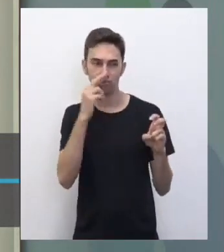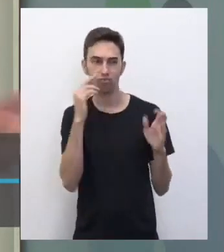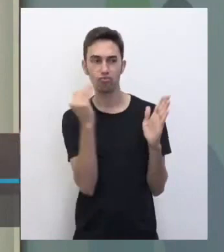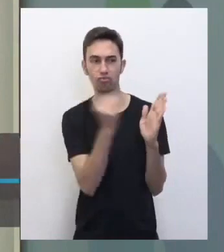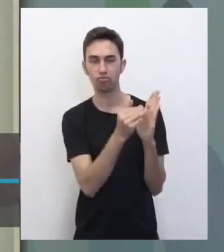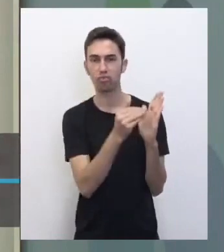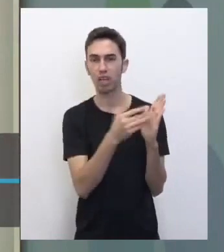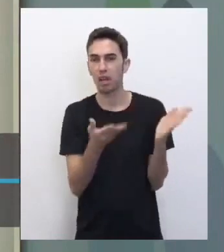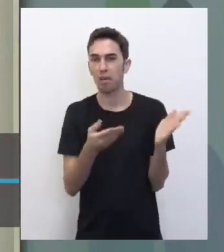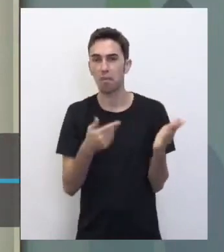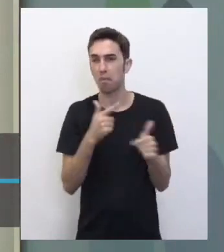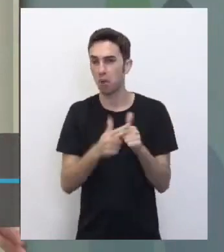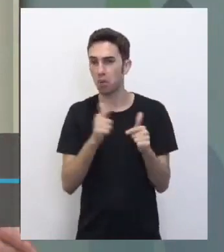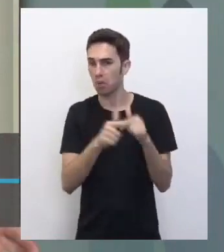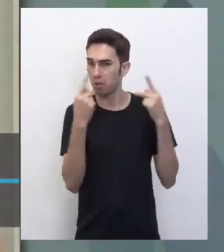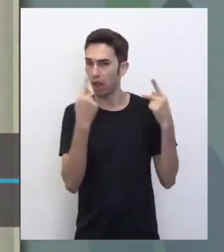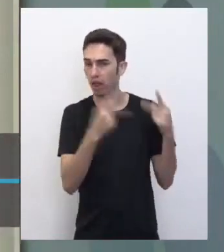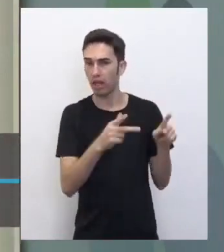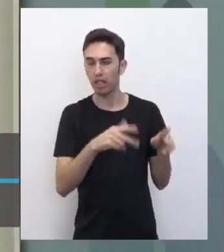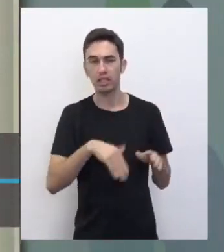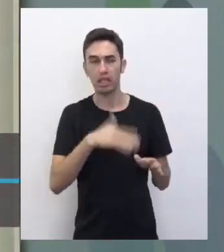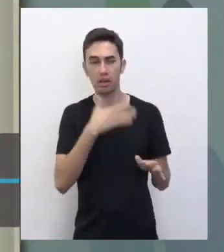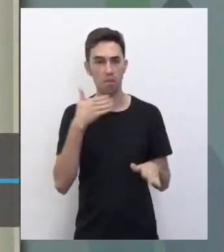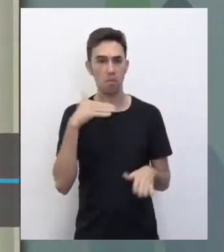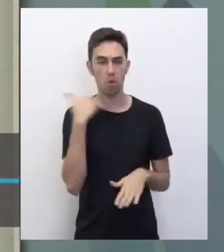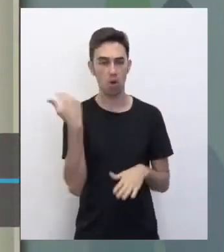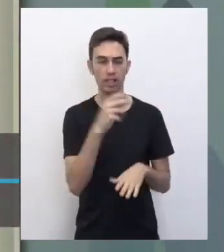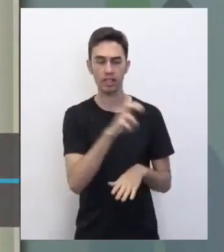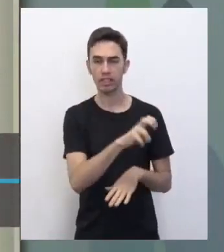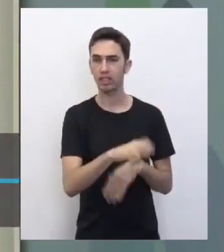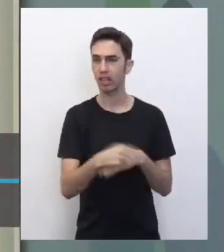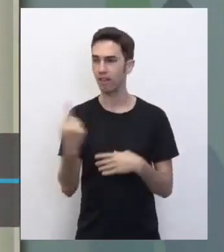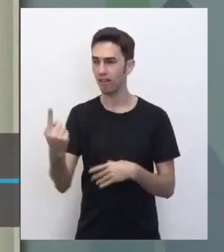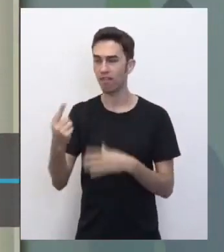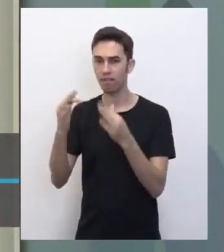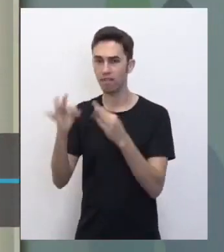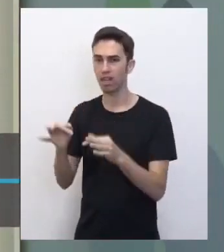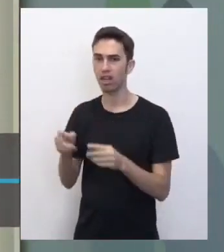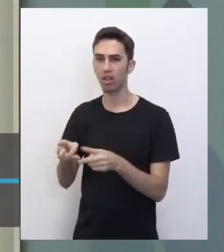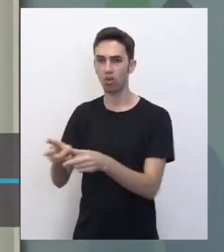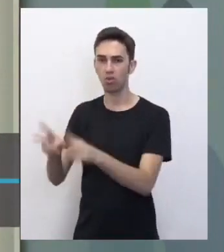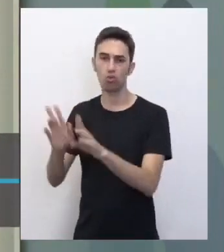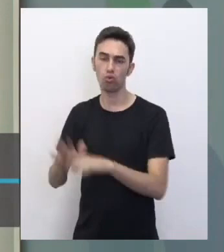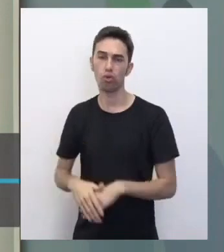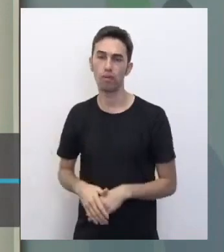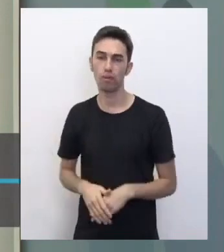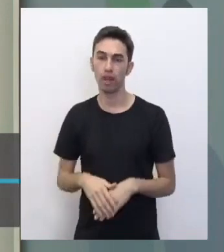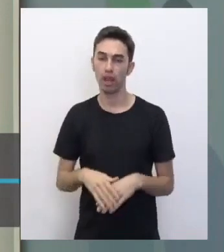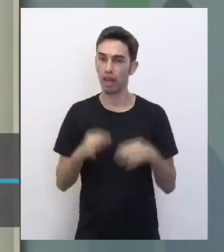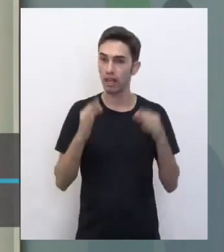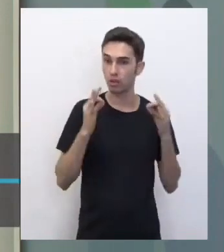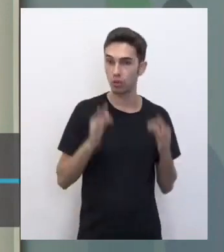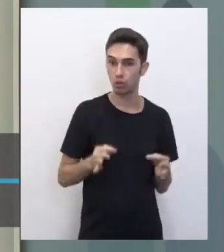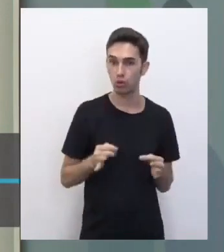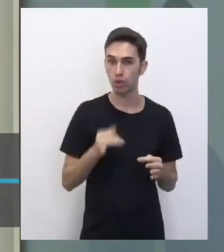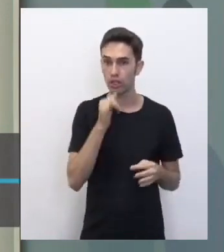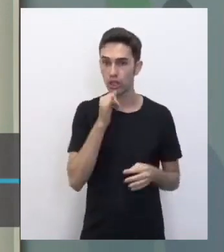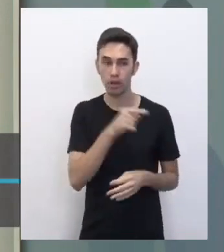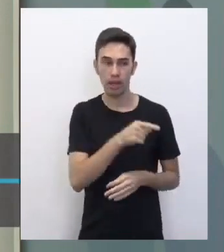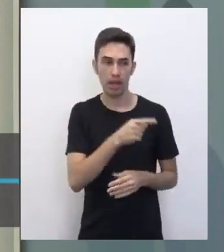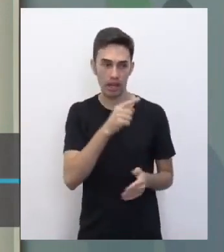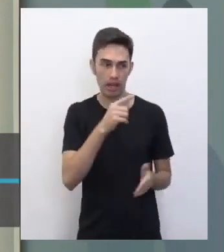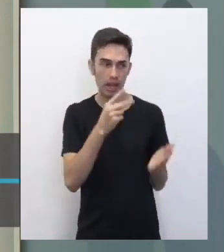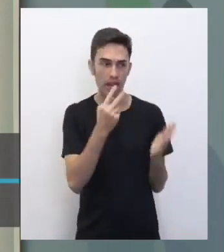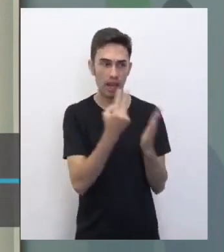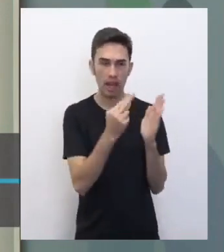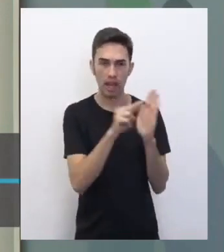desrespeitaram, azar o deles. Que morram os 5 e que fica 1. É justo, por conta desse erro ou dessa má escolha,